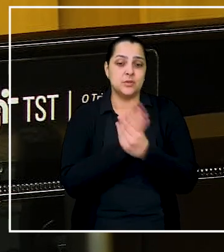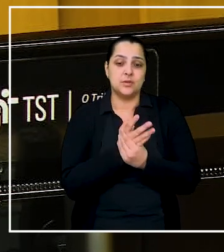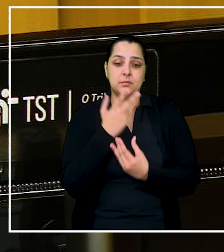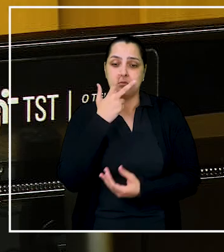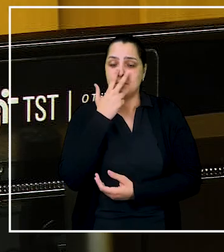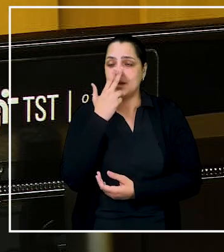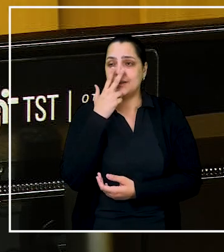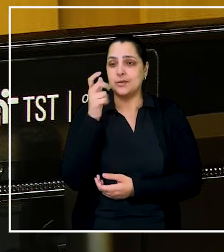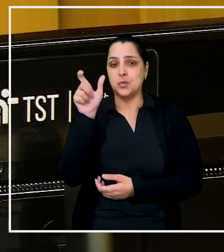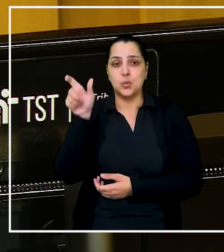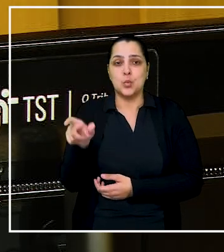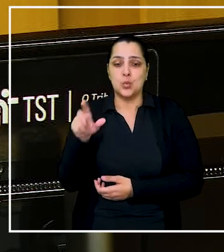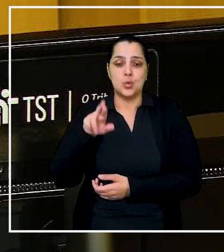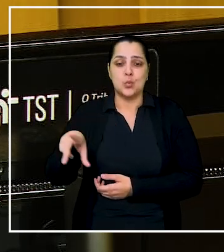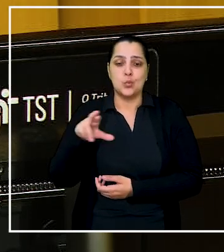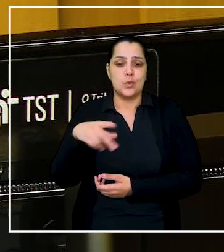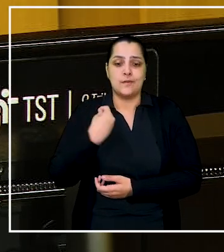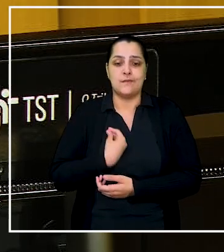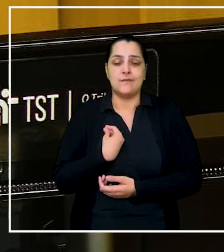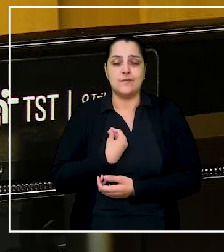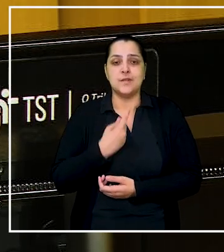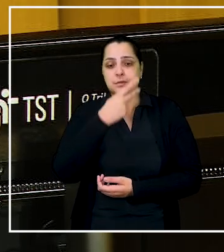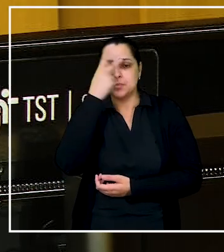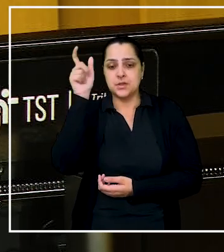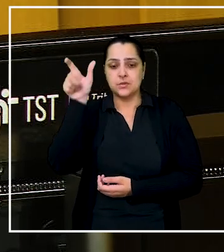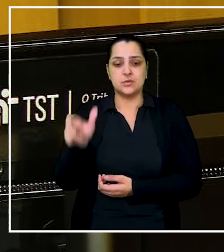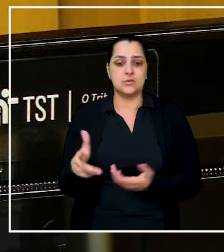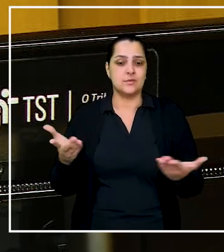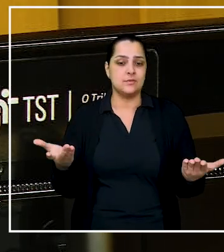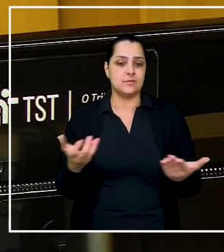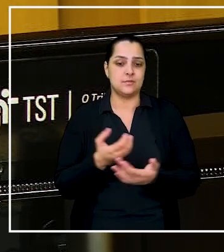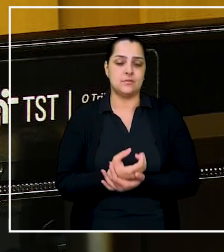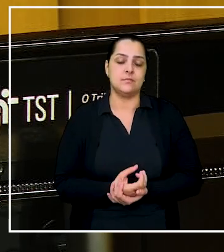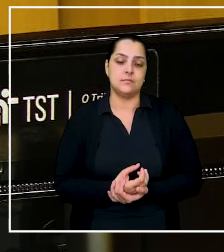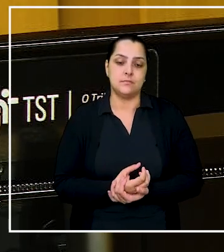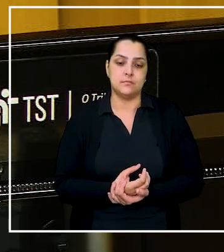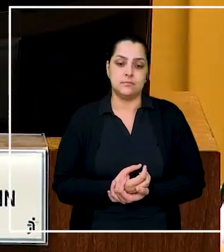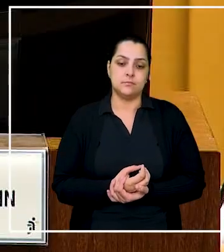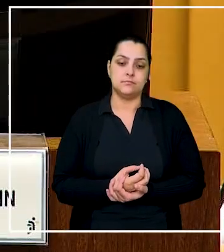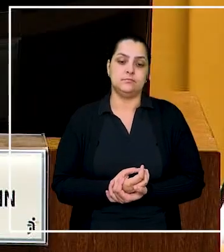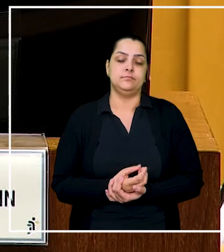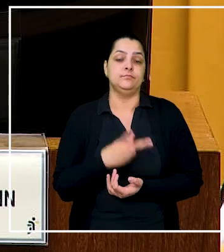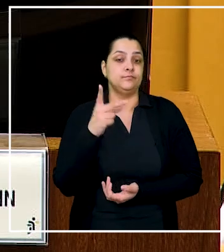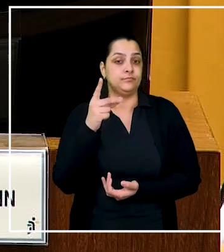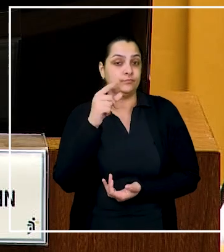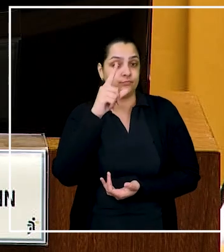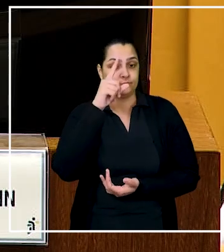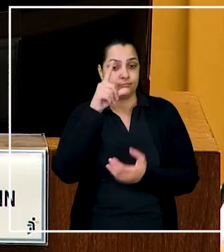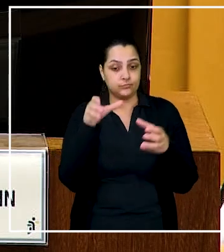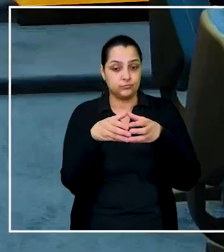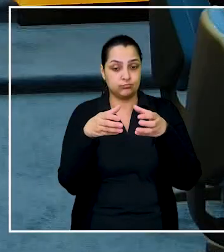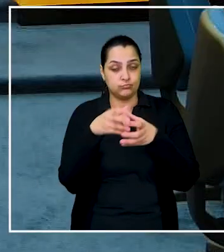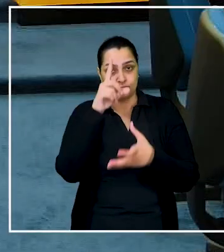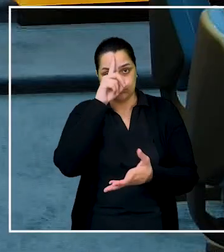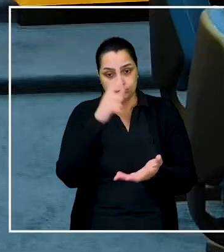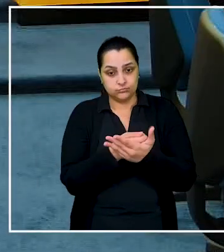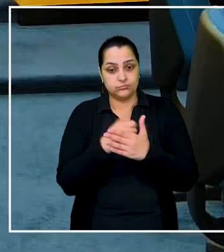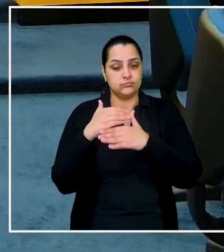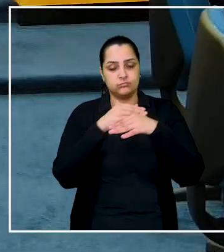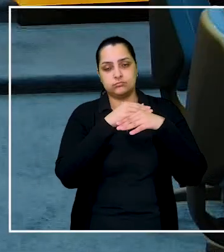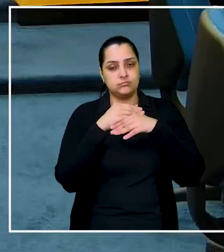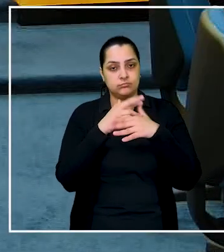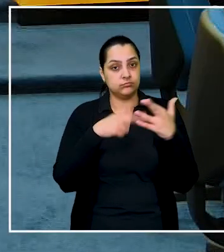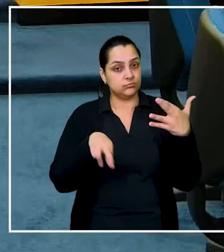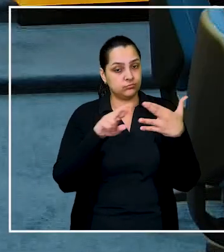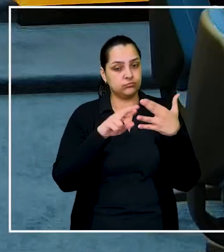como se não tratassem de vidas e as maneiras de tratar o semelhante. A decisão da segunda turma foi unânime